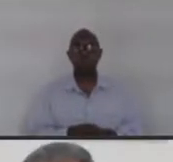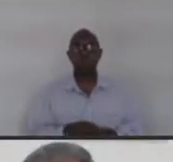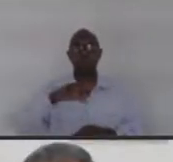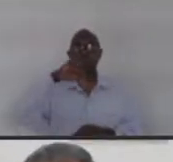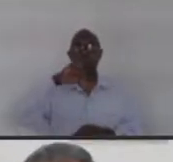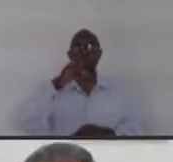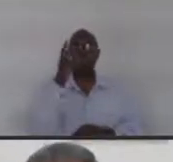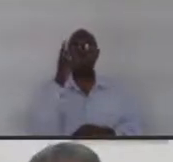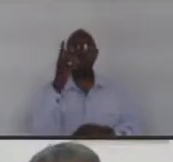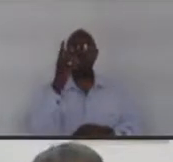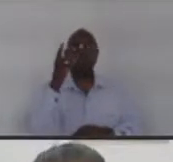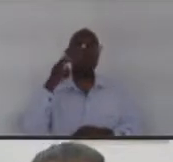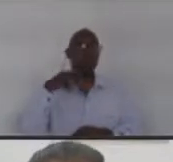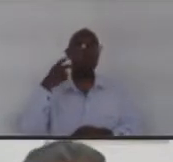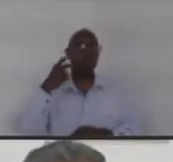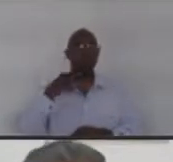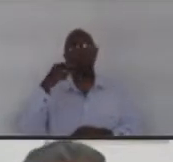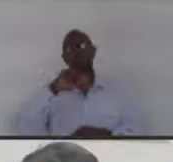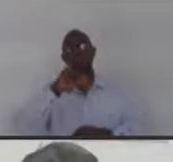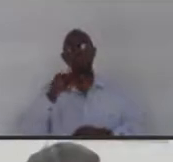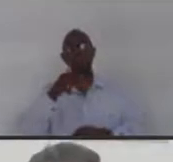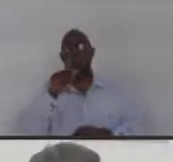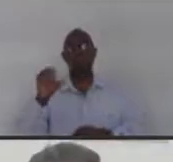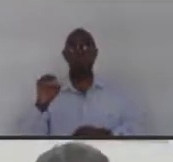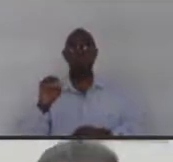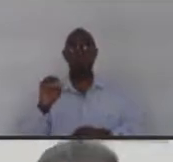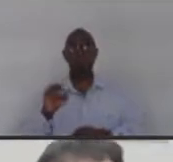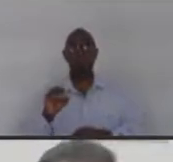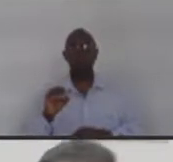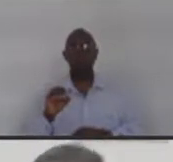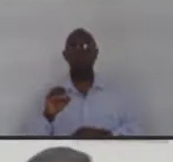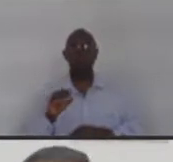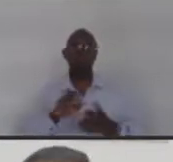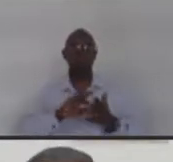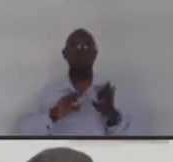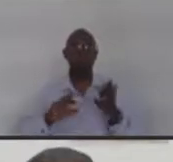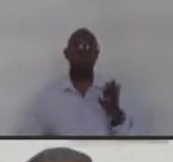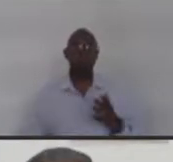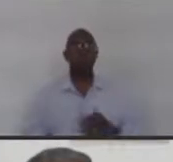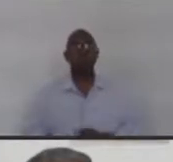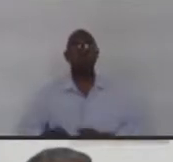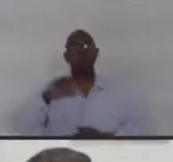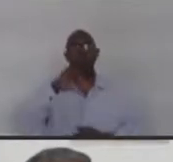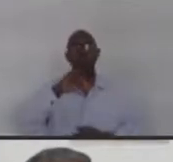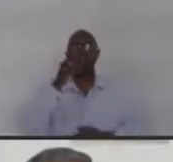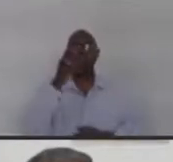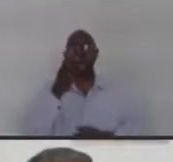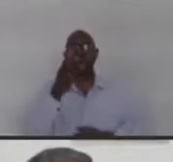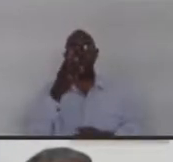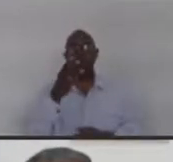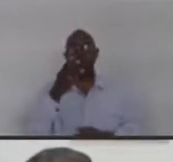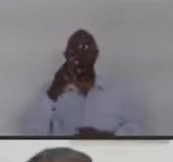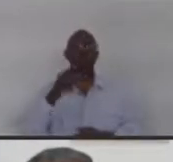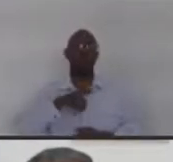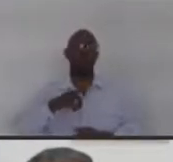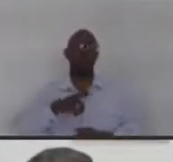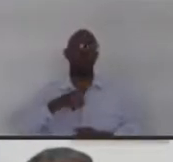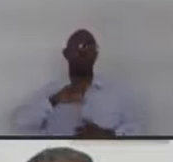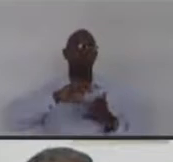...3.991, todas do vereador João Maioral, diverso, indicação 3.992... ...e 3.993, vereador Hélio Silva, diverso,